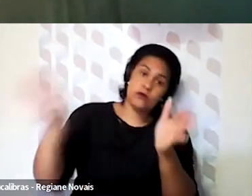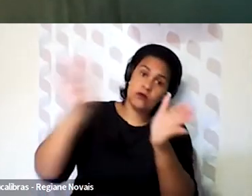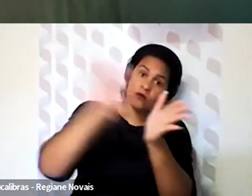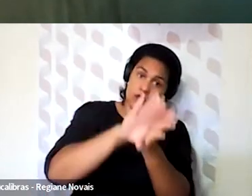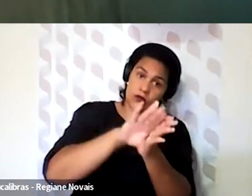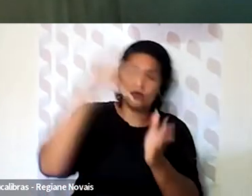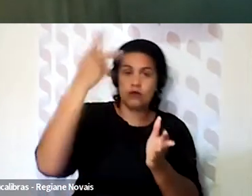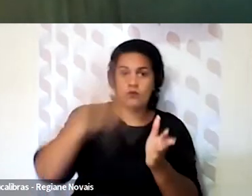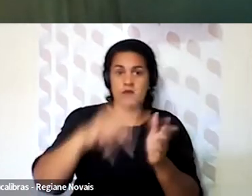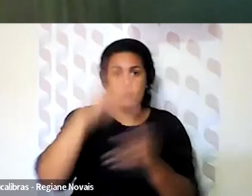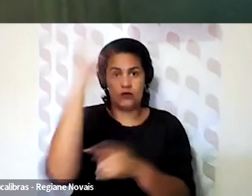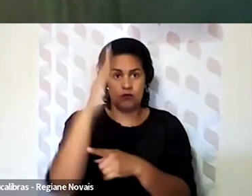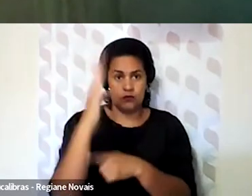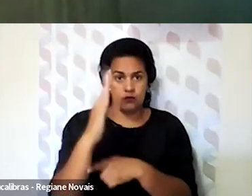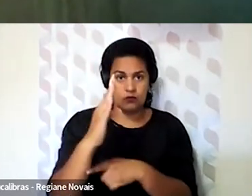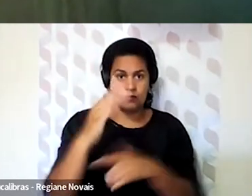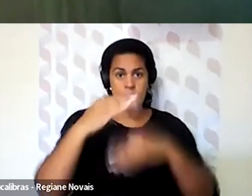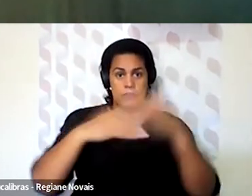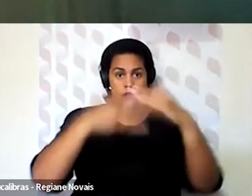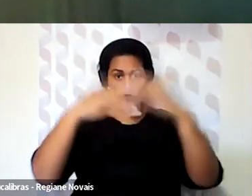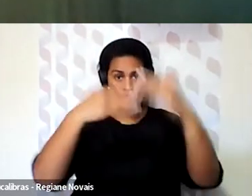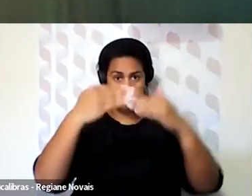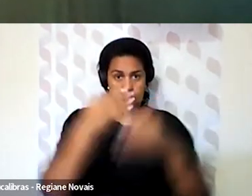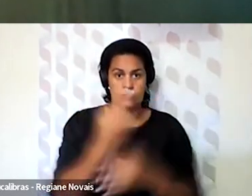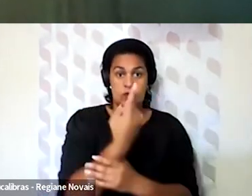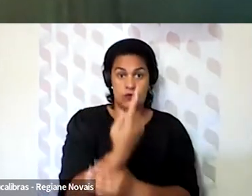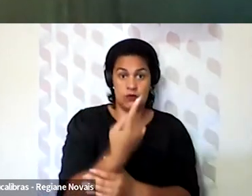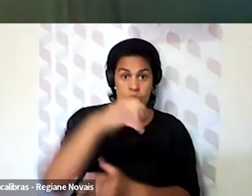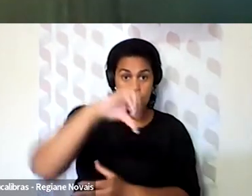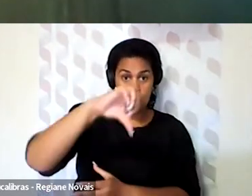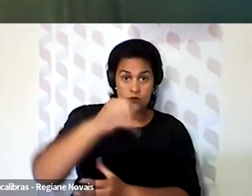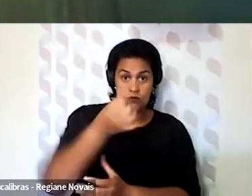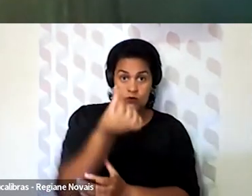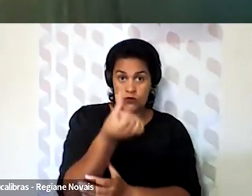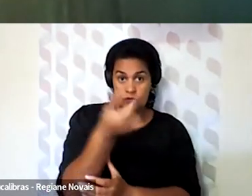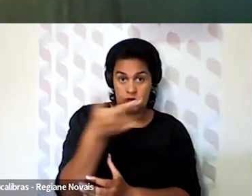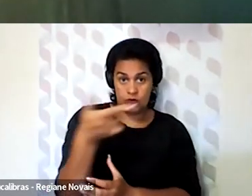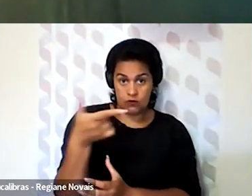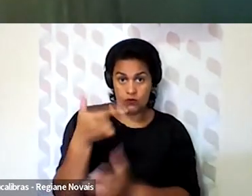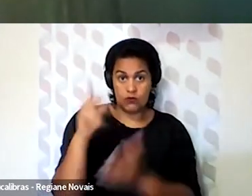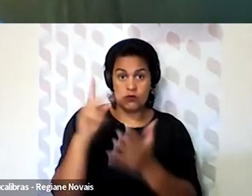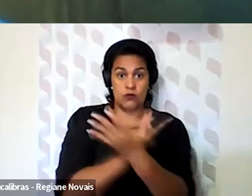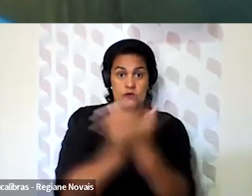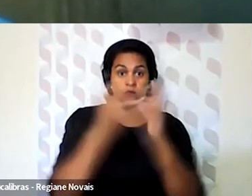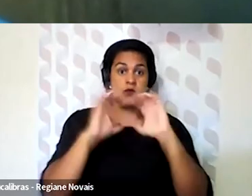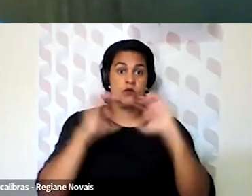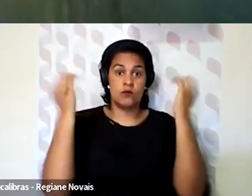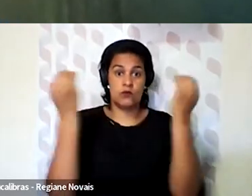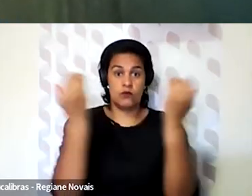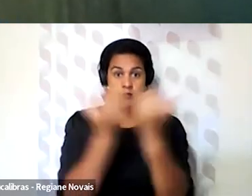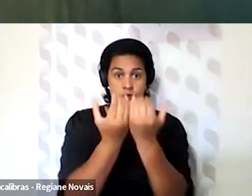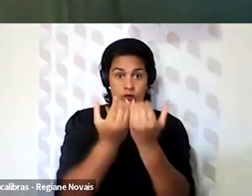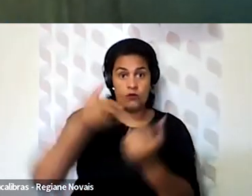Em 1962, houve uma conferência chamada Conferência do Nordeste. Nessa conferência tinha